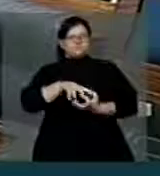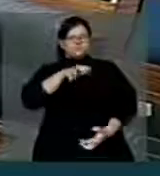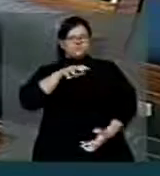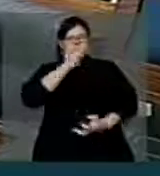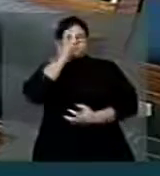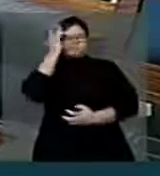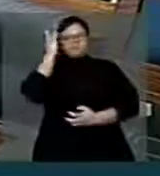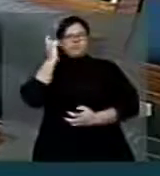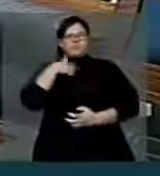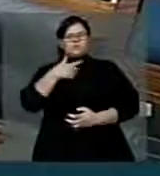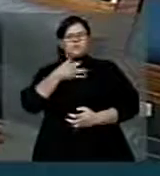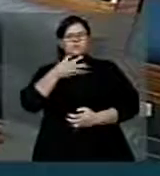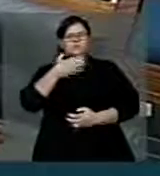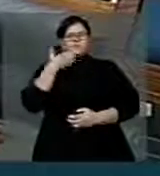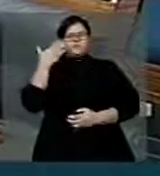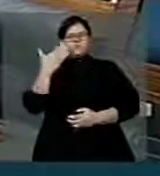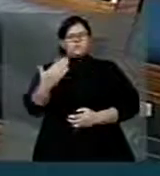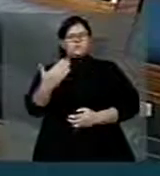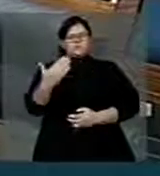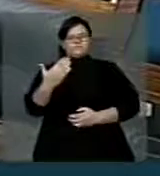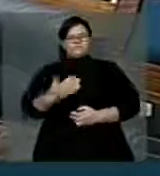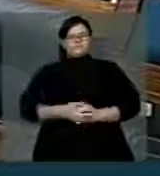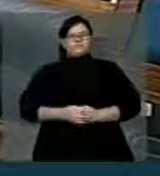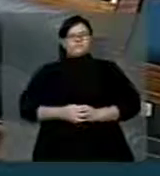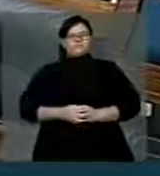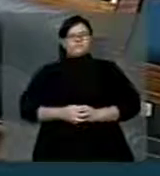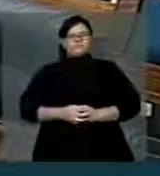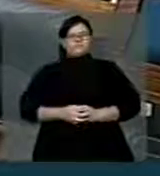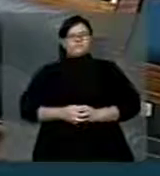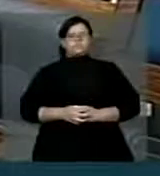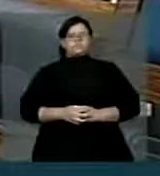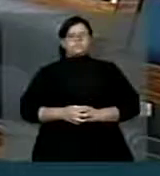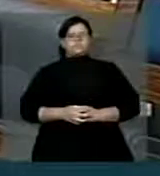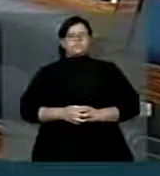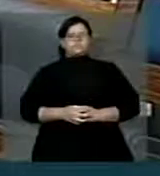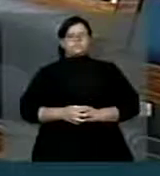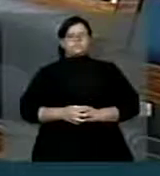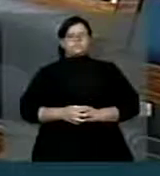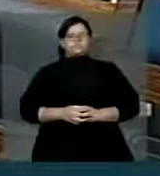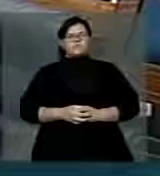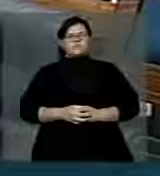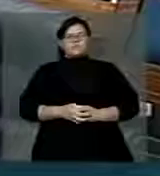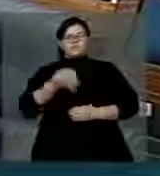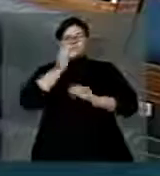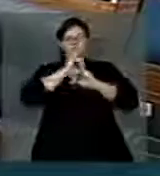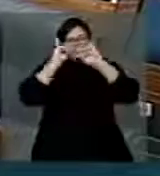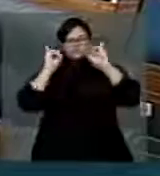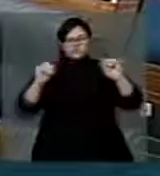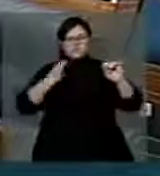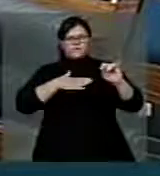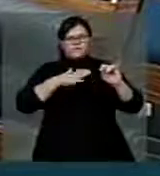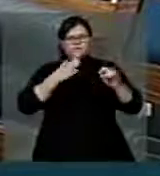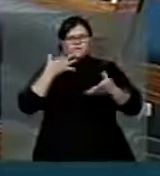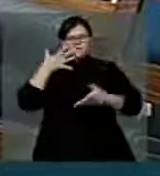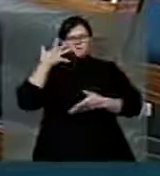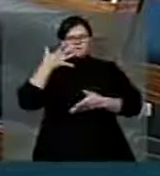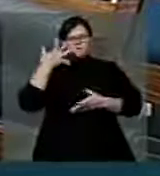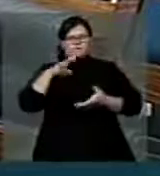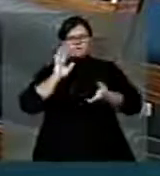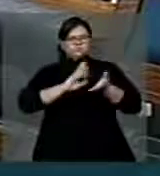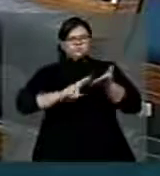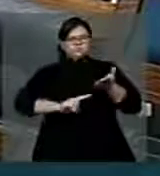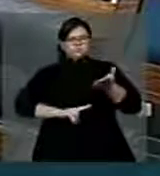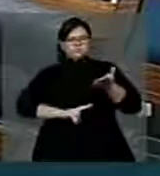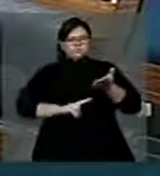queria pedir a Vossa Excelência que desse como lido o meu